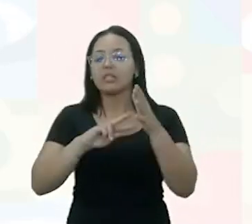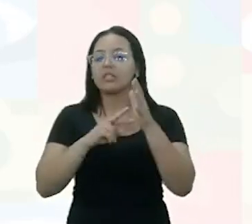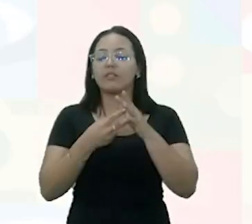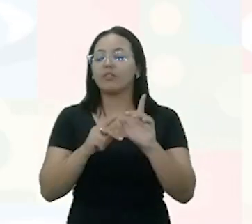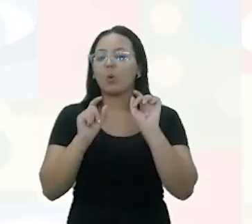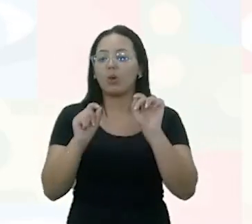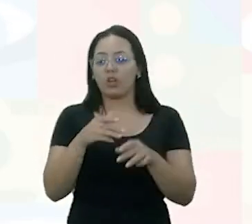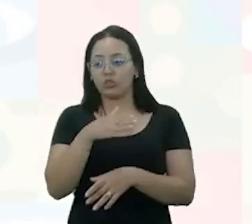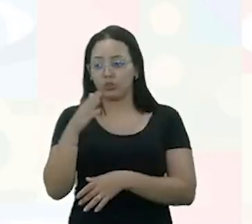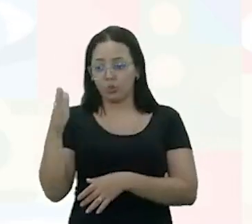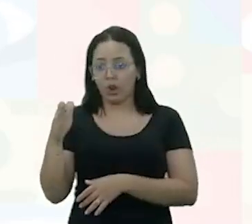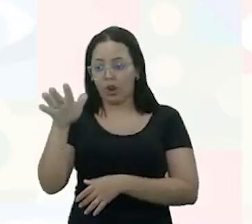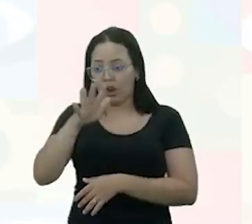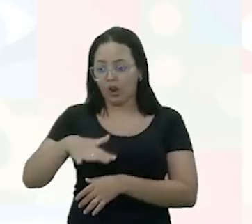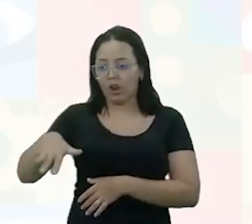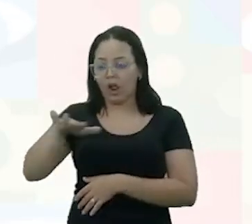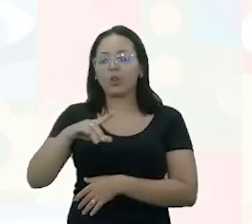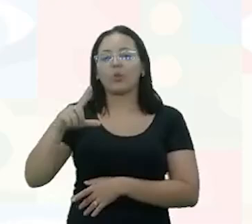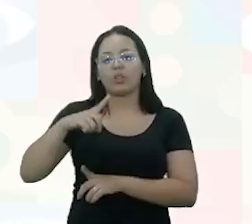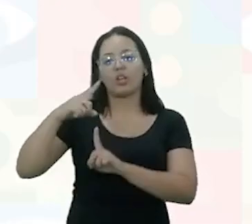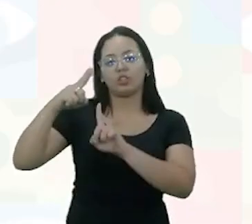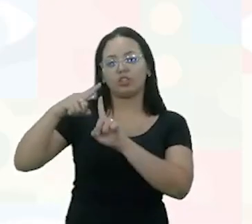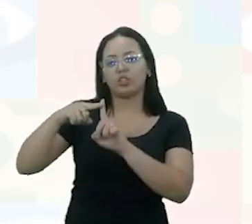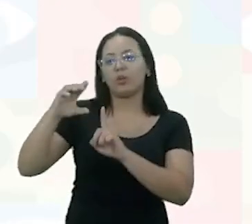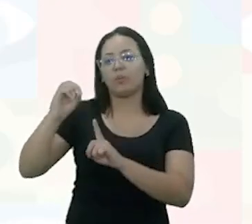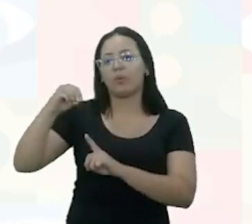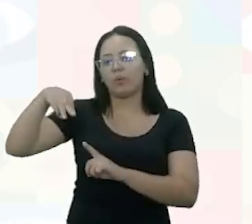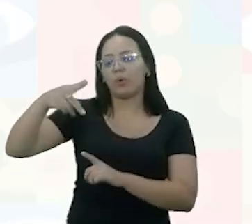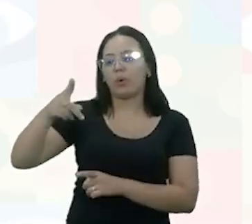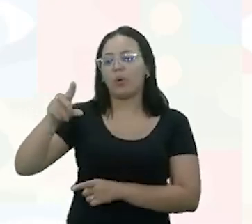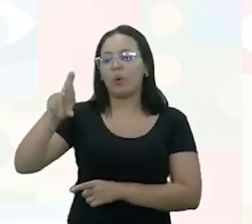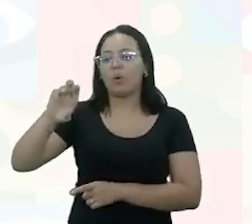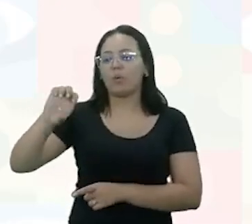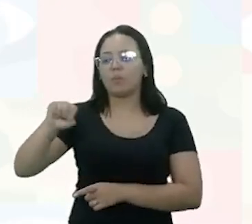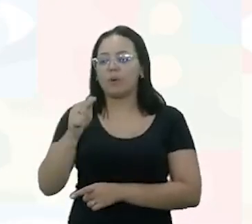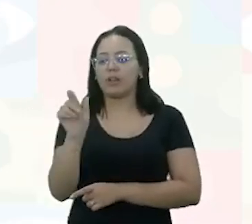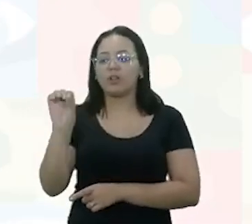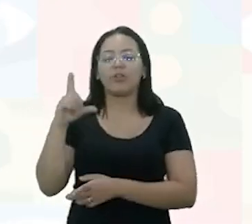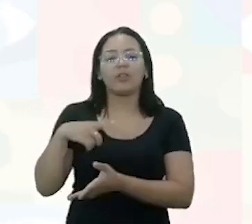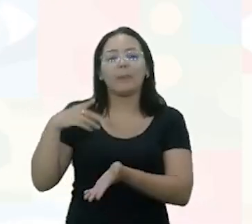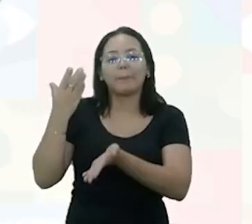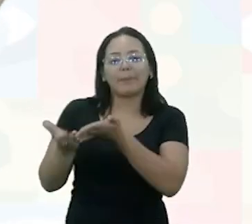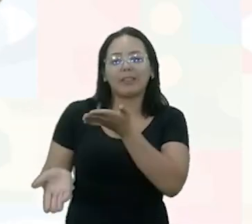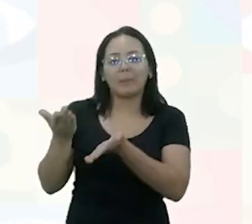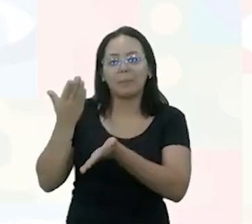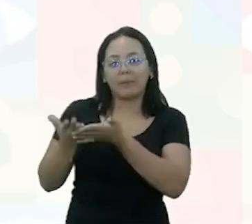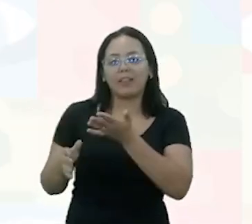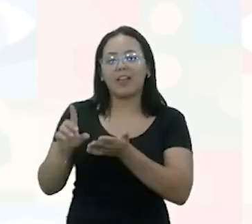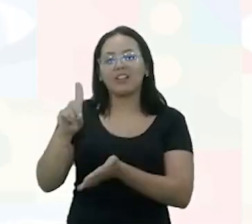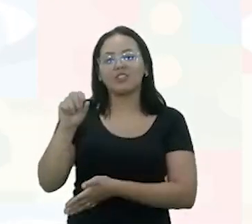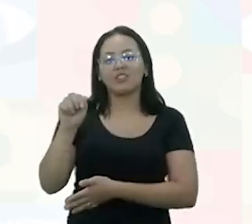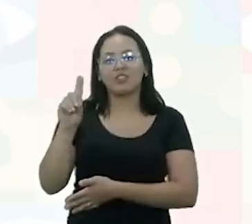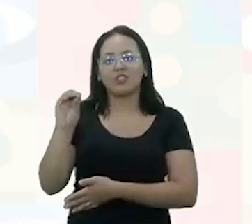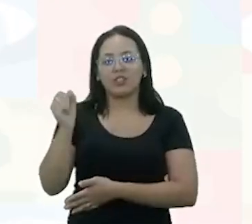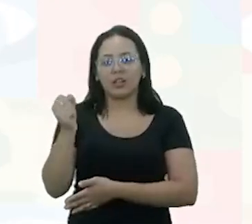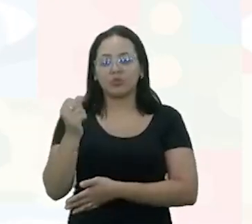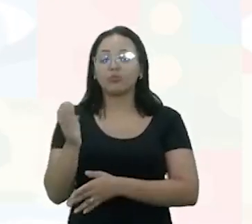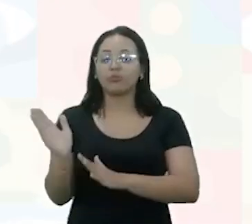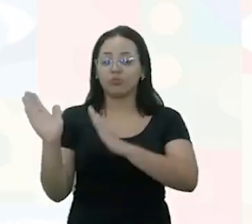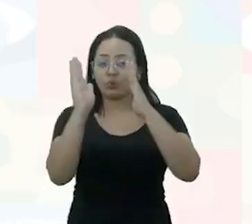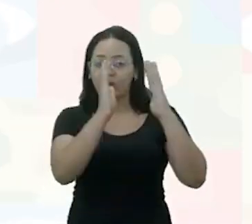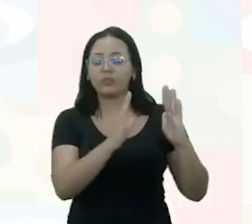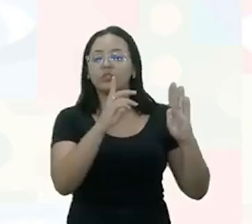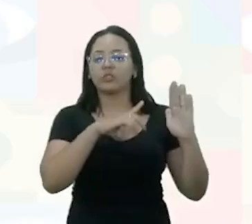lado há uma compressão em que vai haver o quê? Uma perda de dados. E do outro lado vai ter um tipo